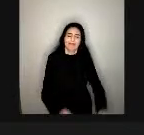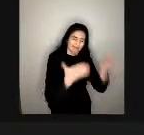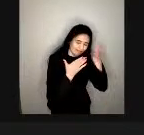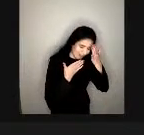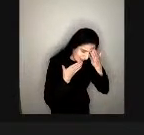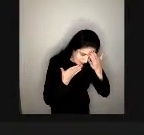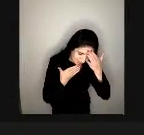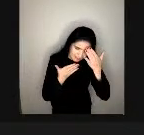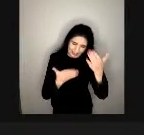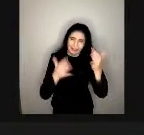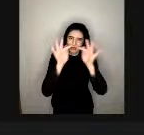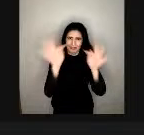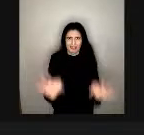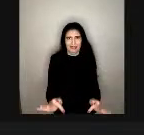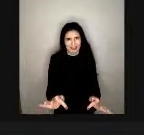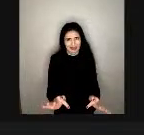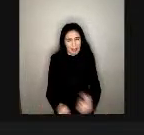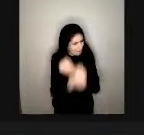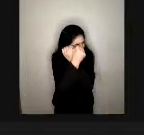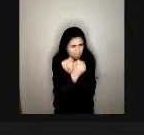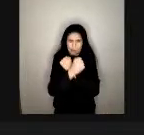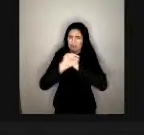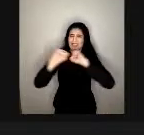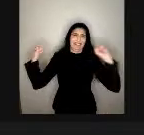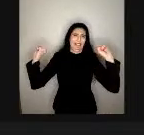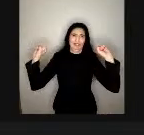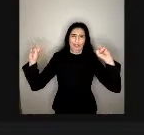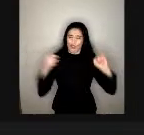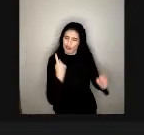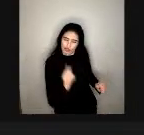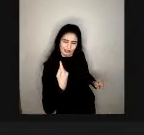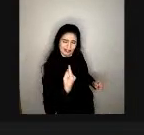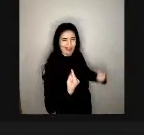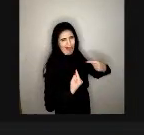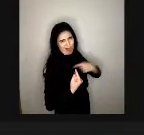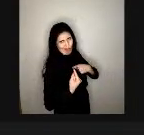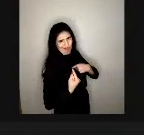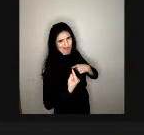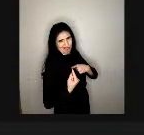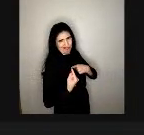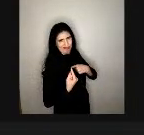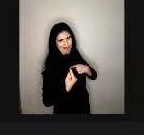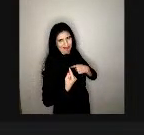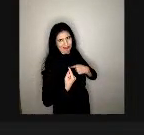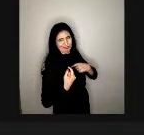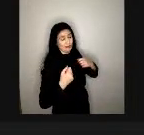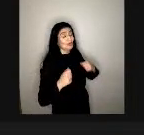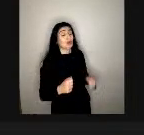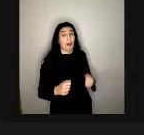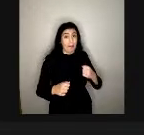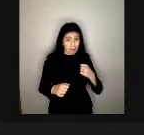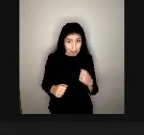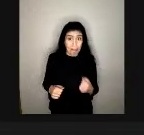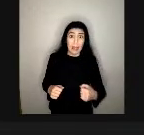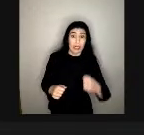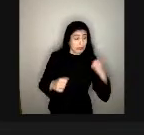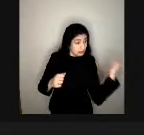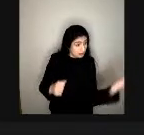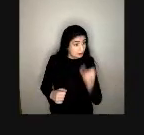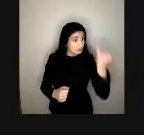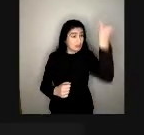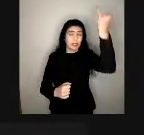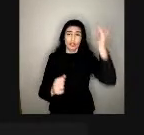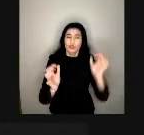tão feliz e tão acreditando na vida. Né? Então, assim, eu sei, eu tenho uma filosofia de vida que me